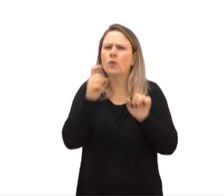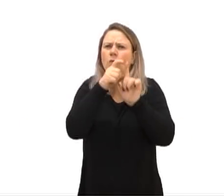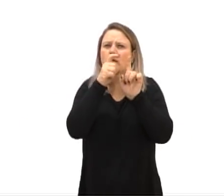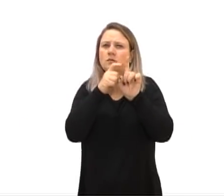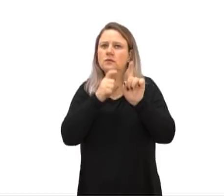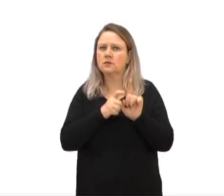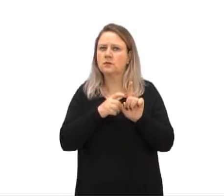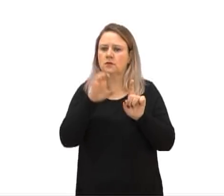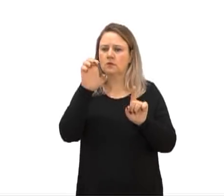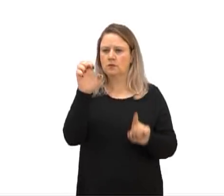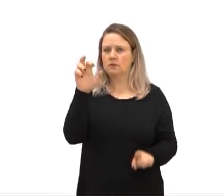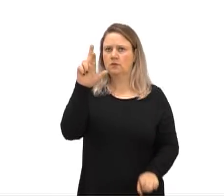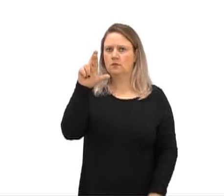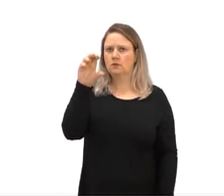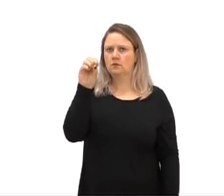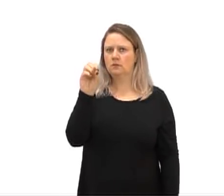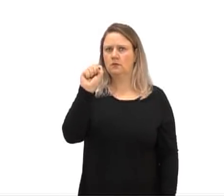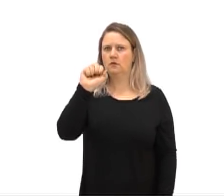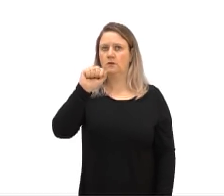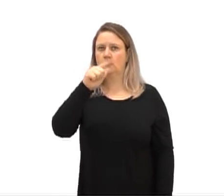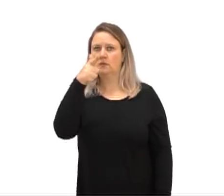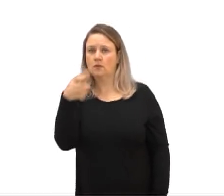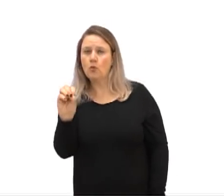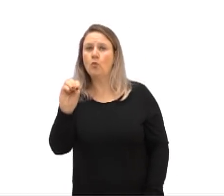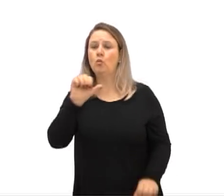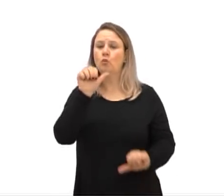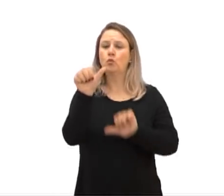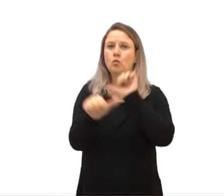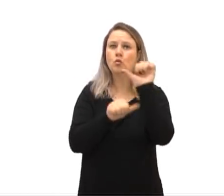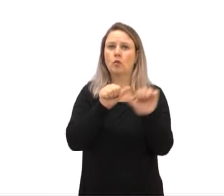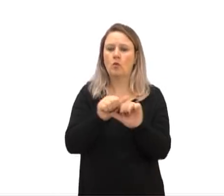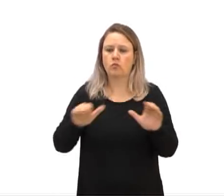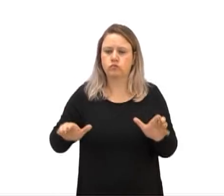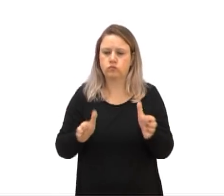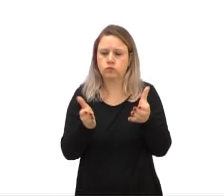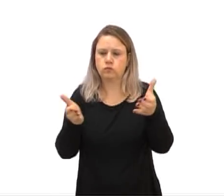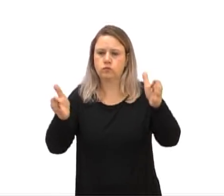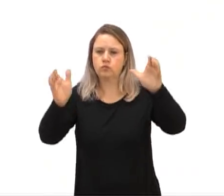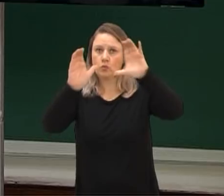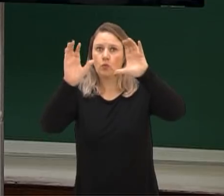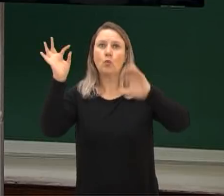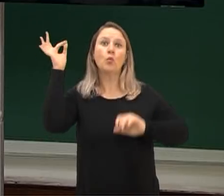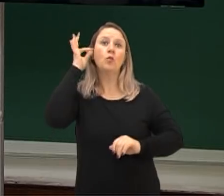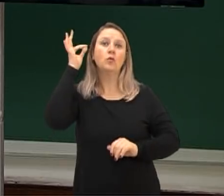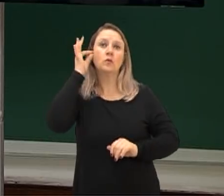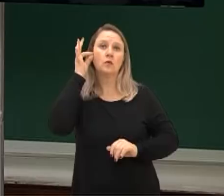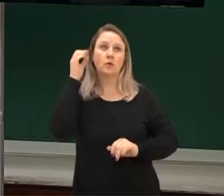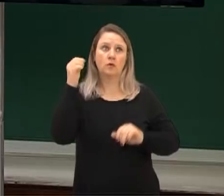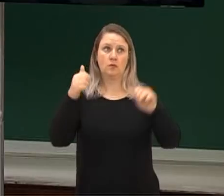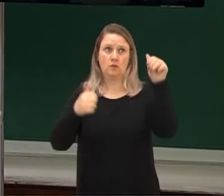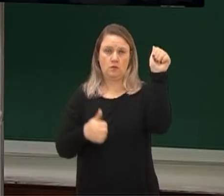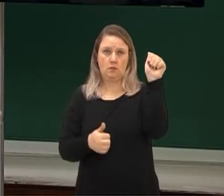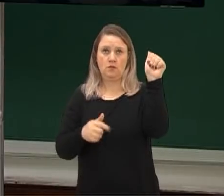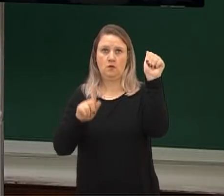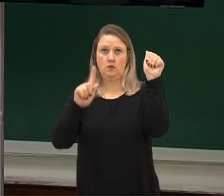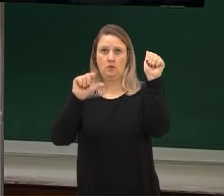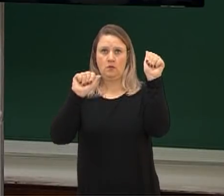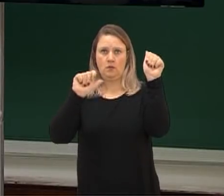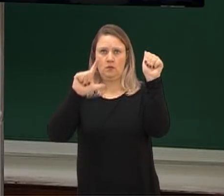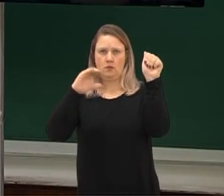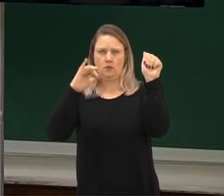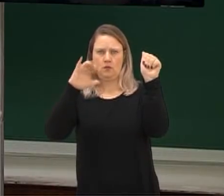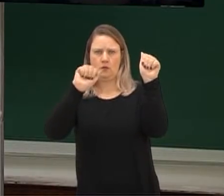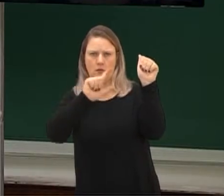de erosão que modelou as formas do Parque Estadual de Vila Velha em Ponta Grossa? Letra A, erosão glacial. Letra